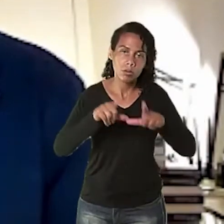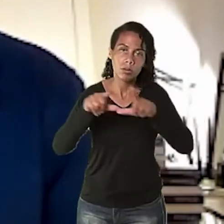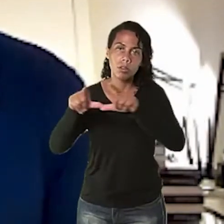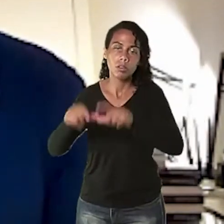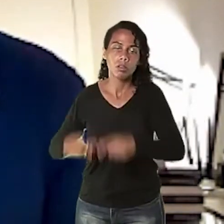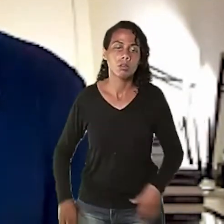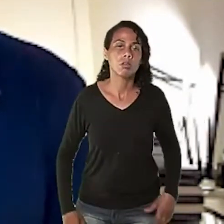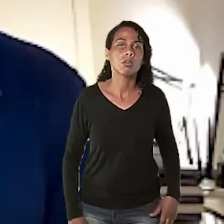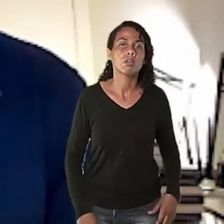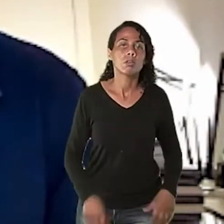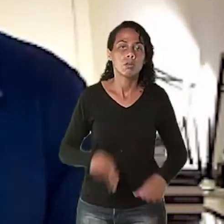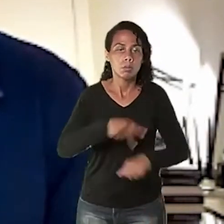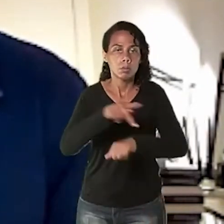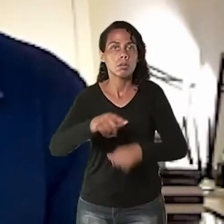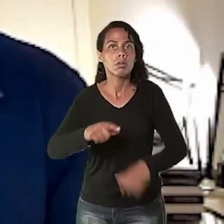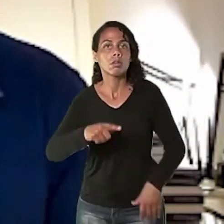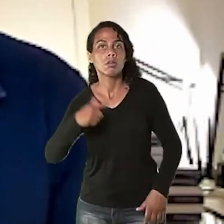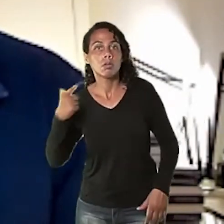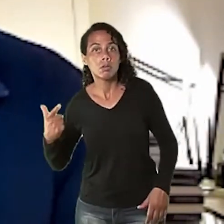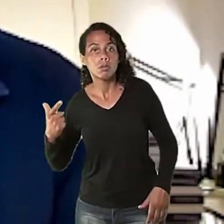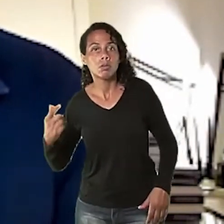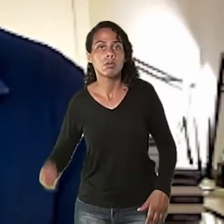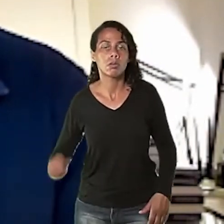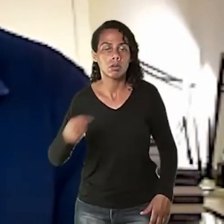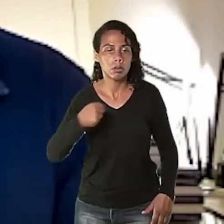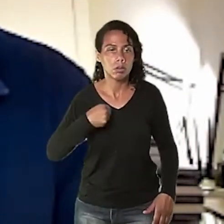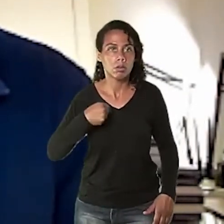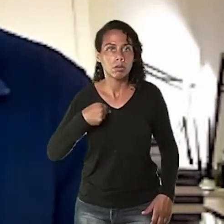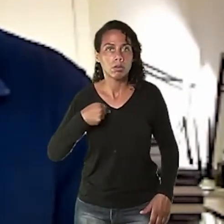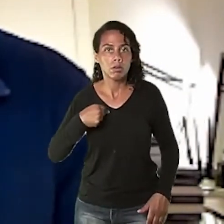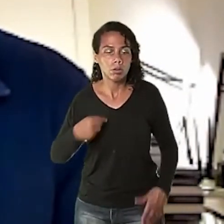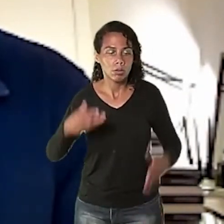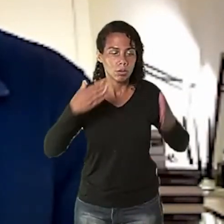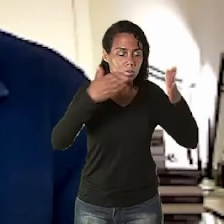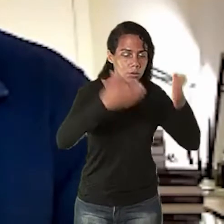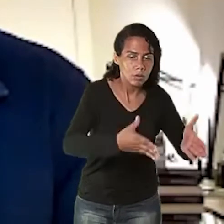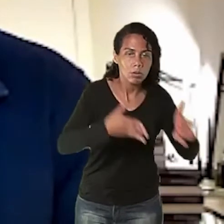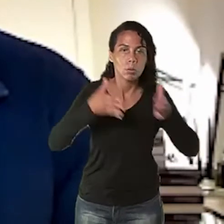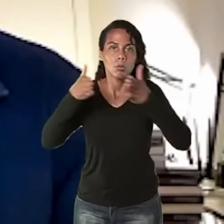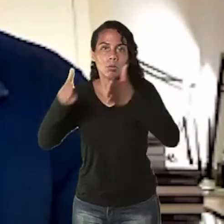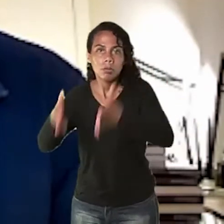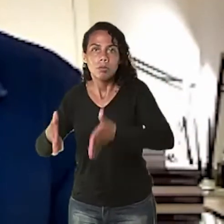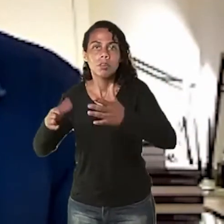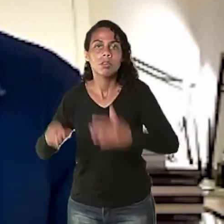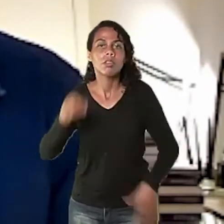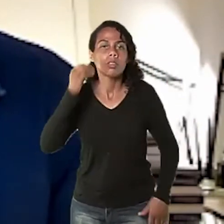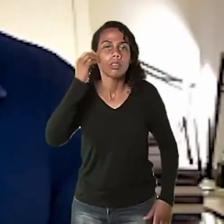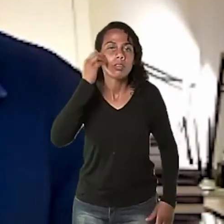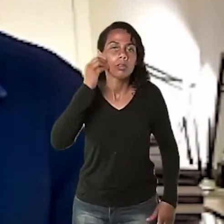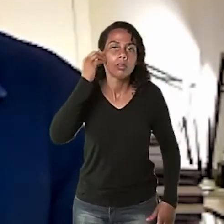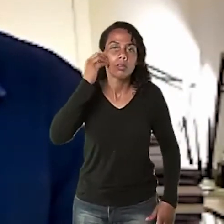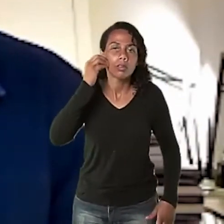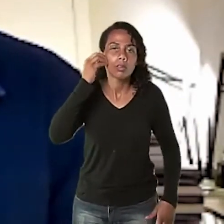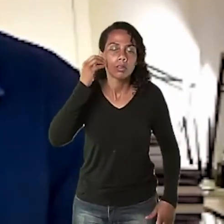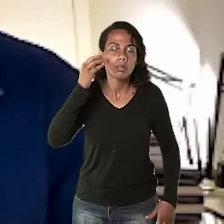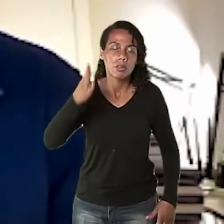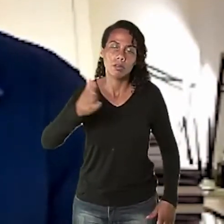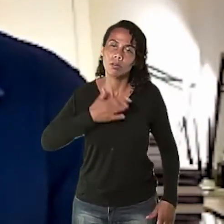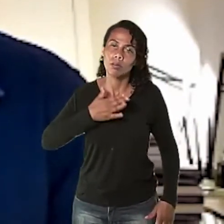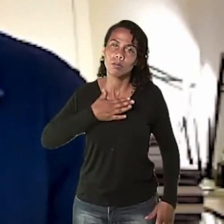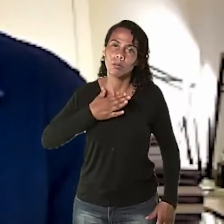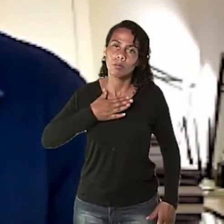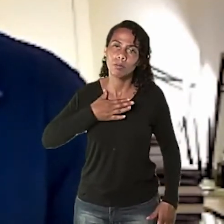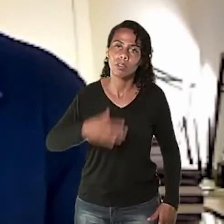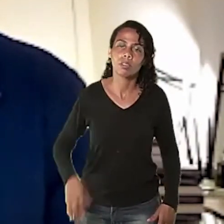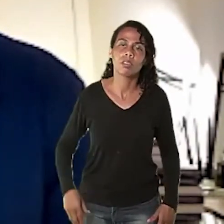desterro aí que eu empreendi com muita energia por 15 anos. Legal essa palavra. E